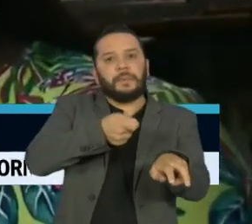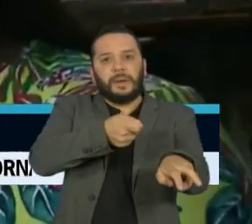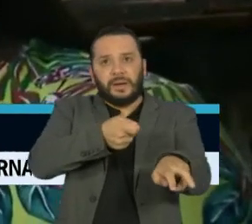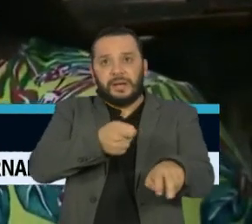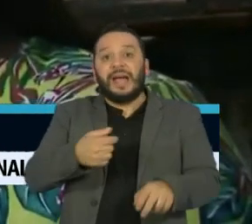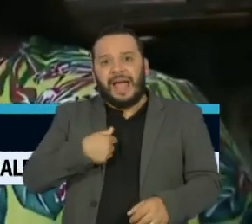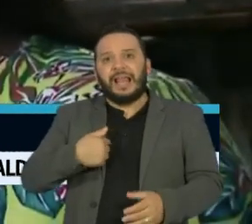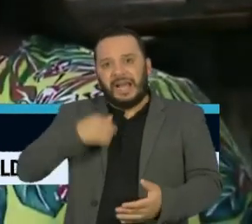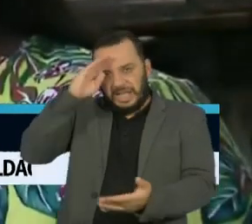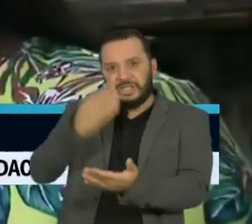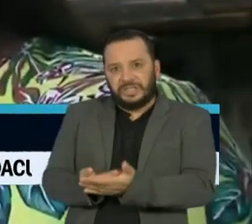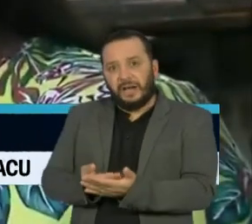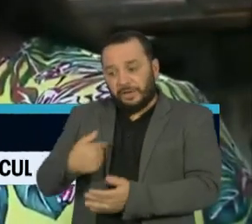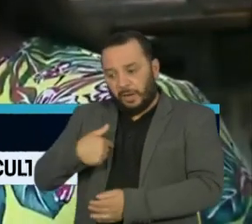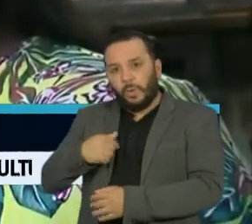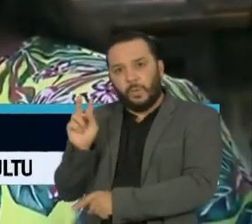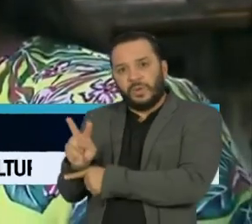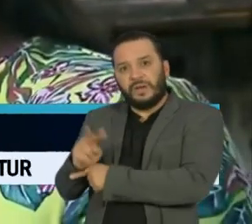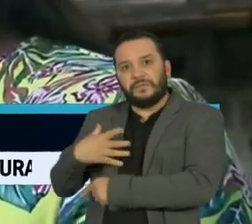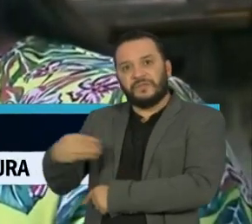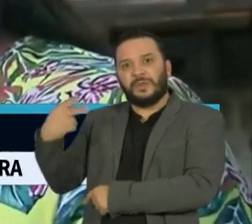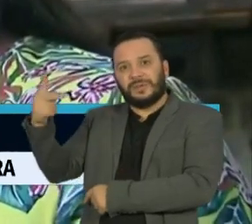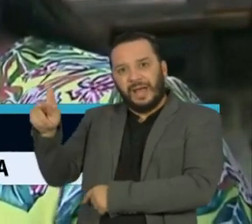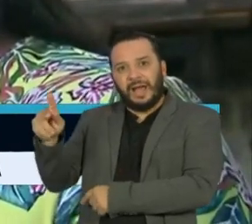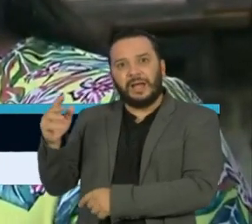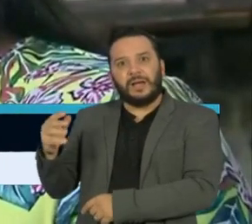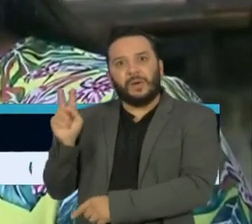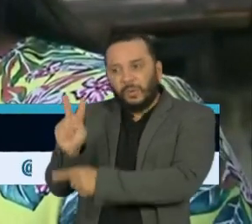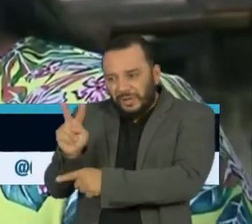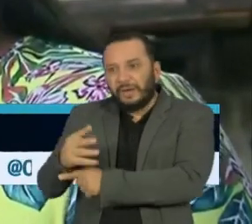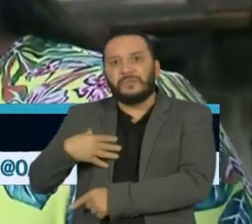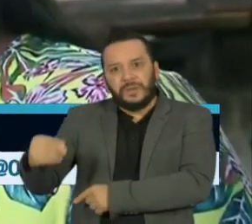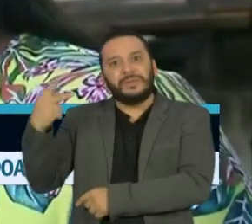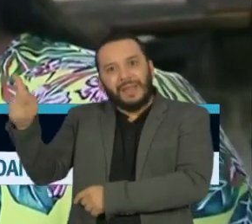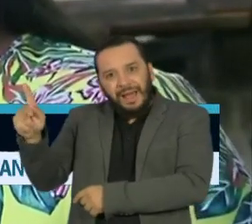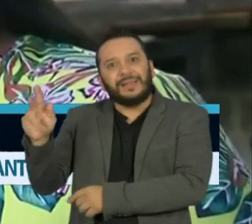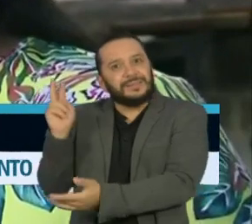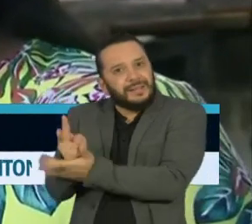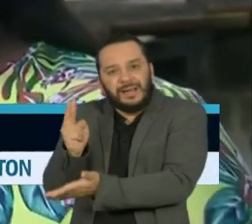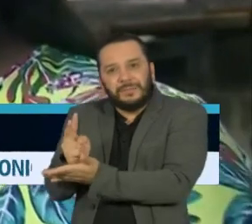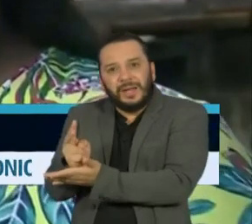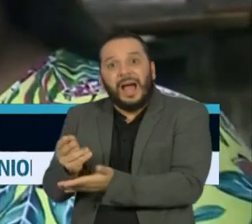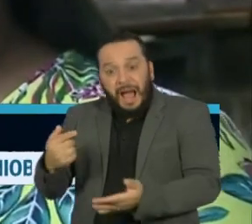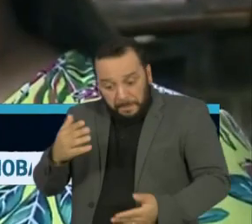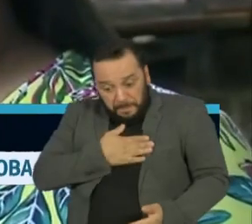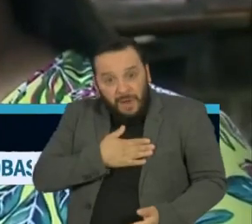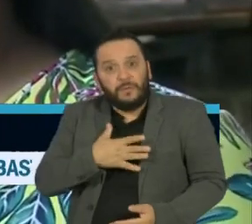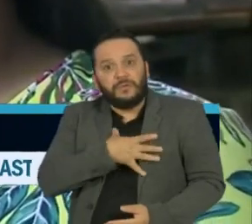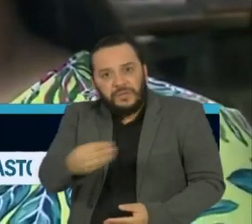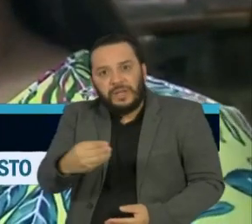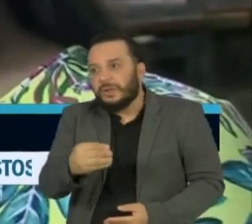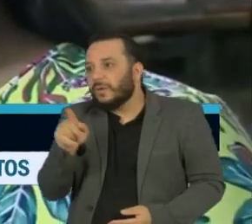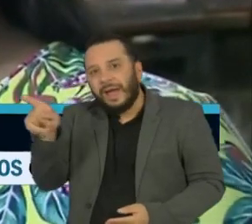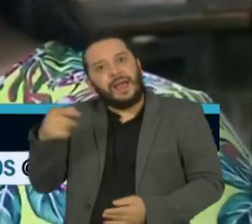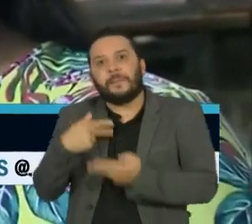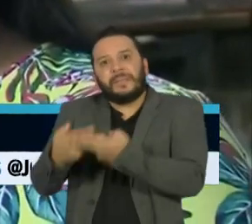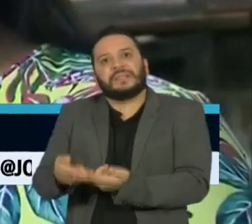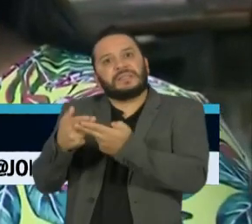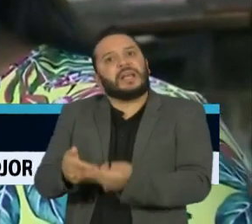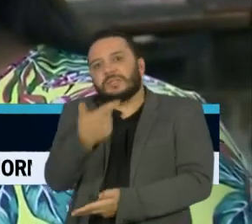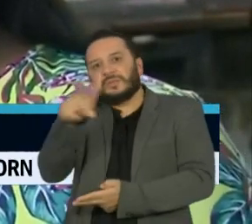mãe. E no momento que eu confiei meu filho a ela, infelizmente ela não teve paciência